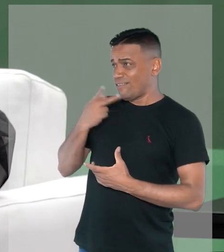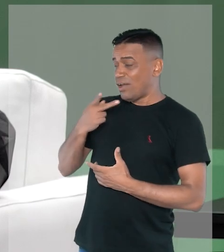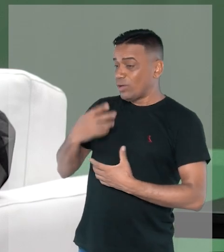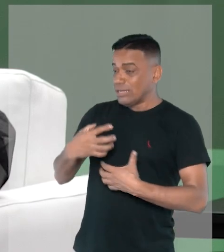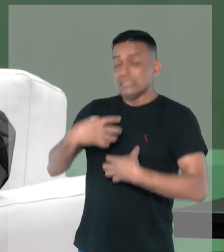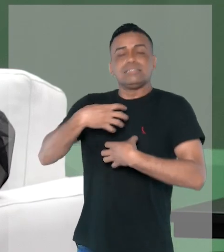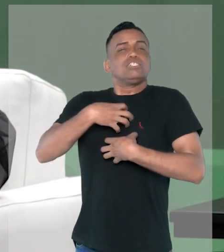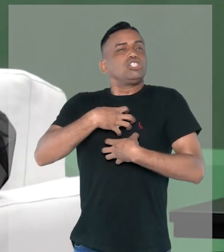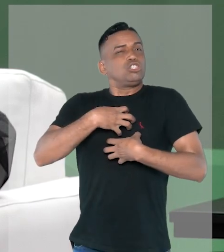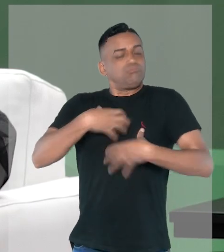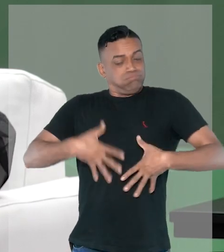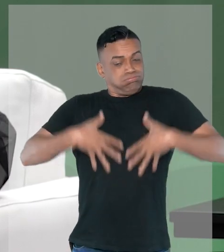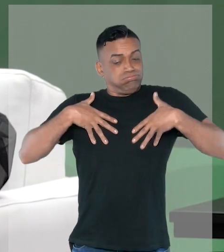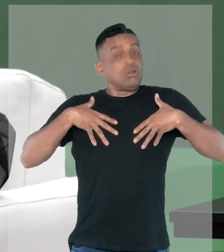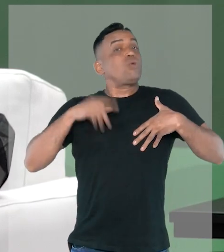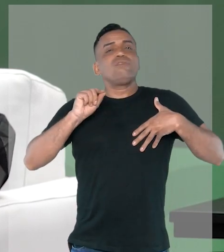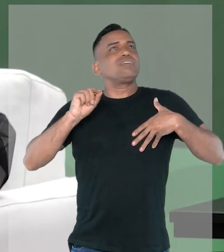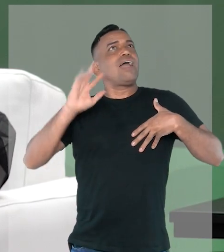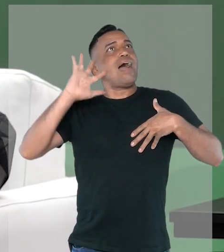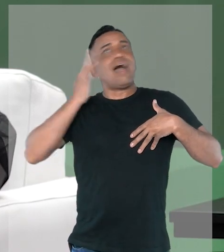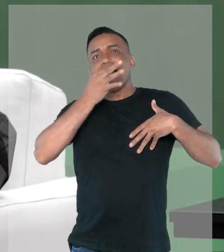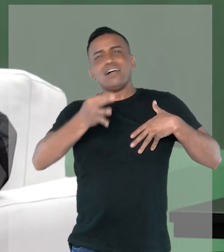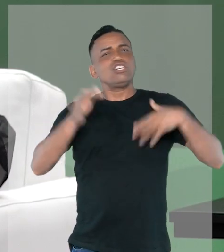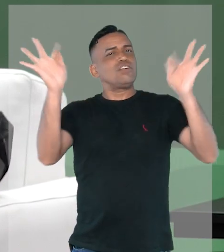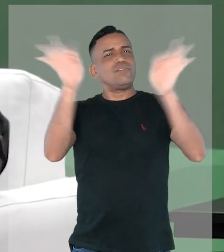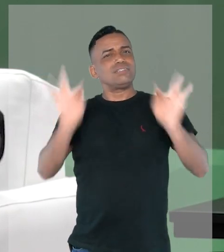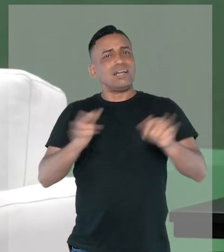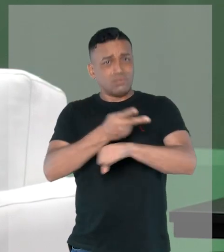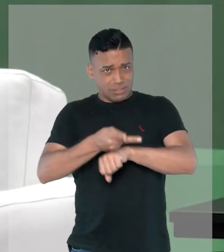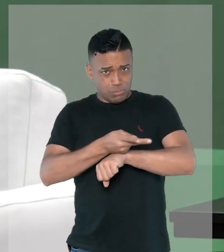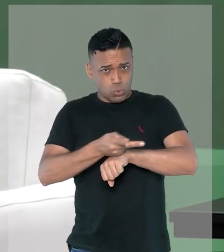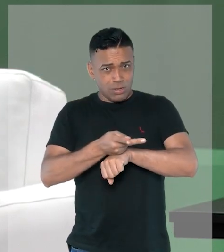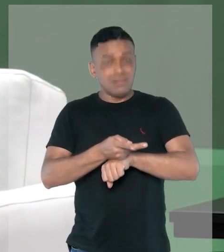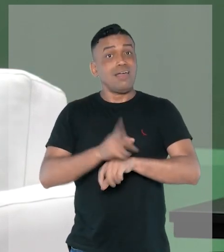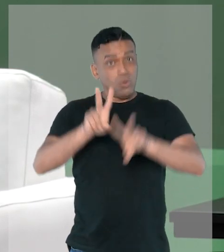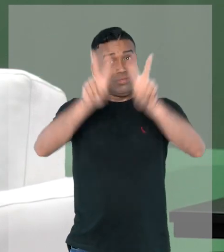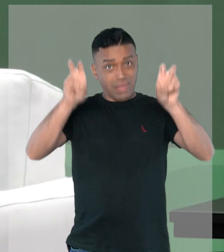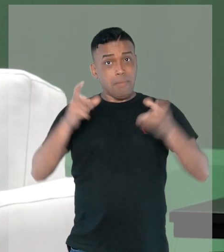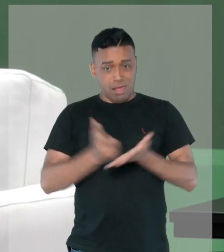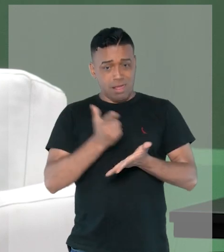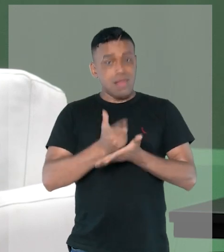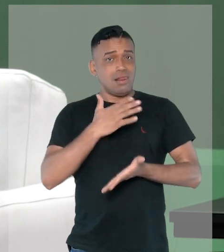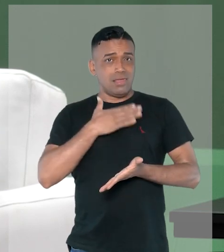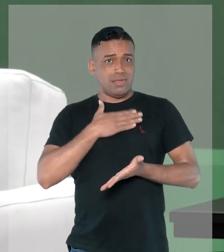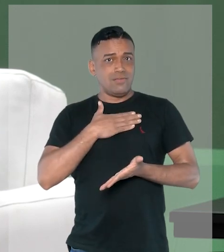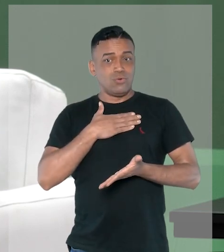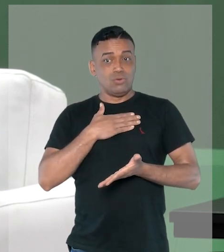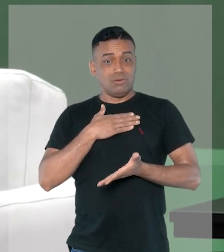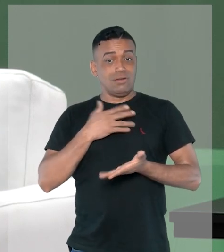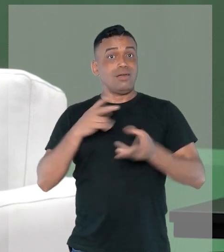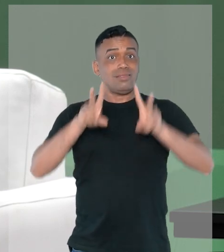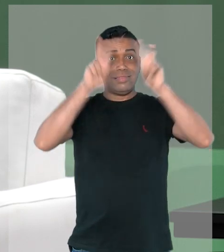de plenitude? O que você chama de felicidade que você está procurando? Mas isso é realmente o tema desse livro, é o tema do nosso